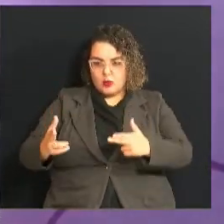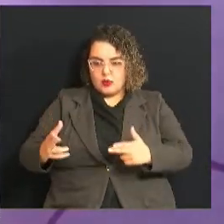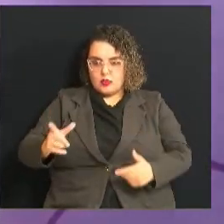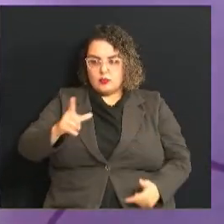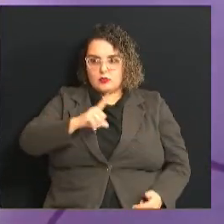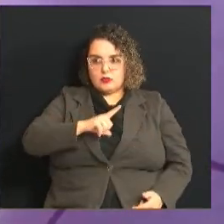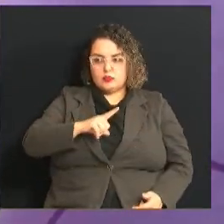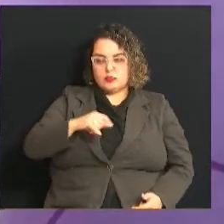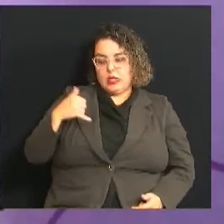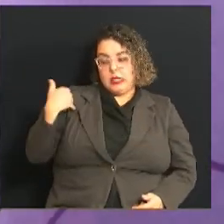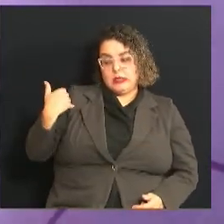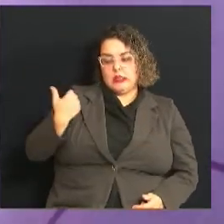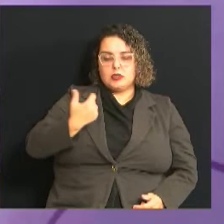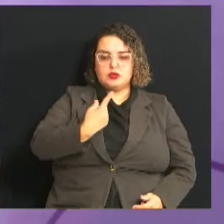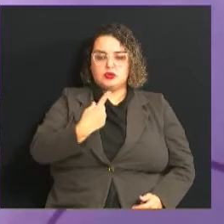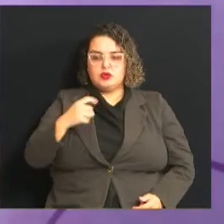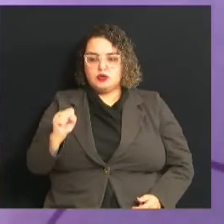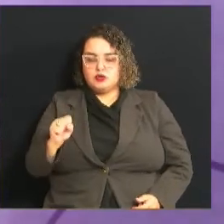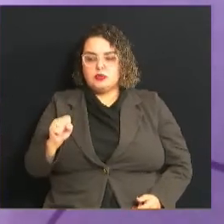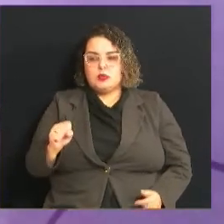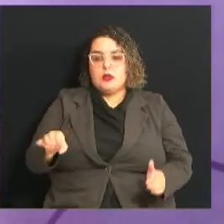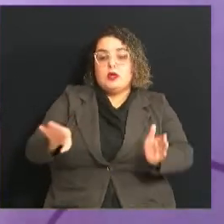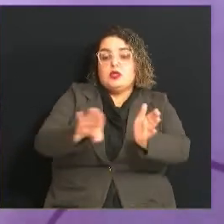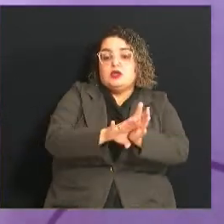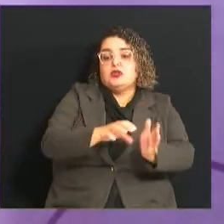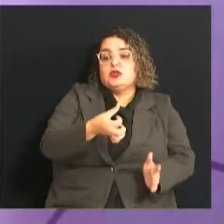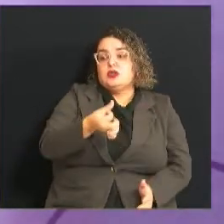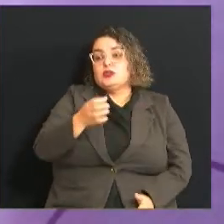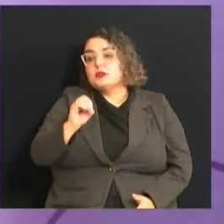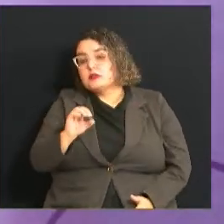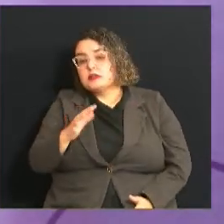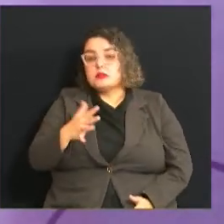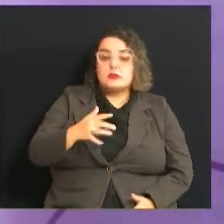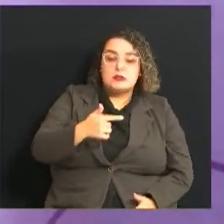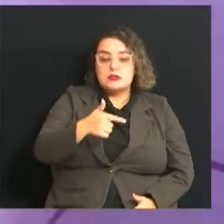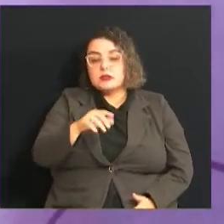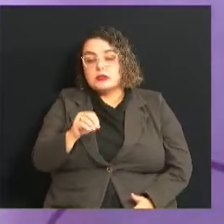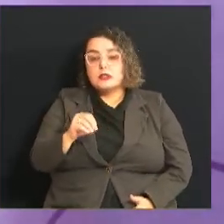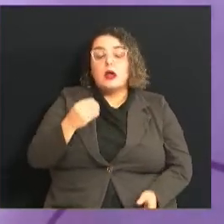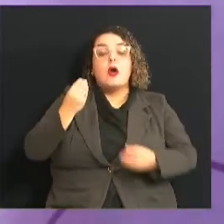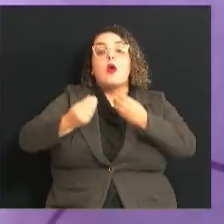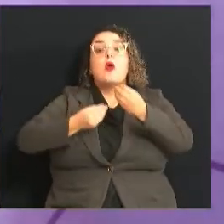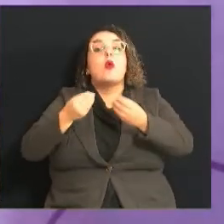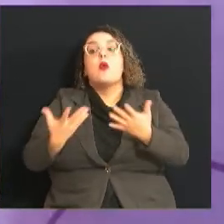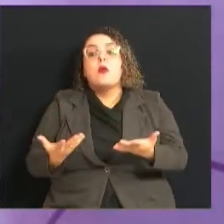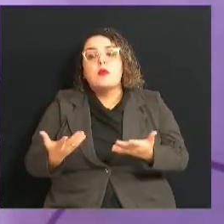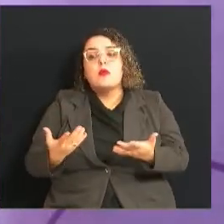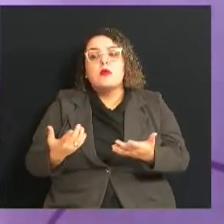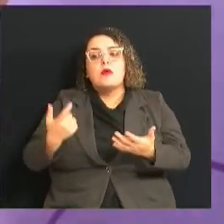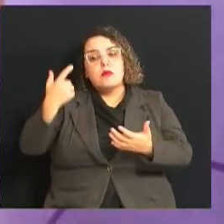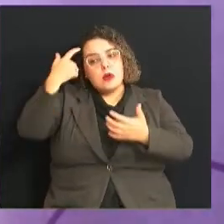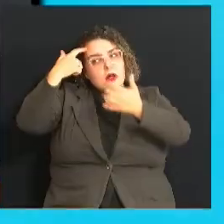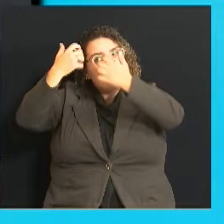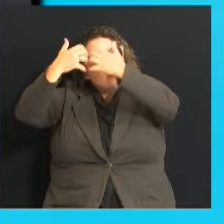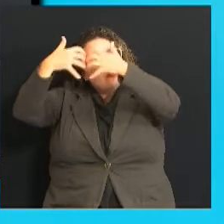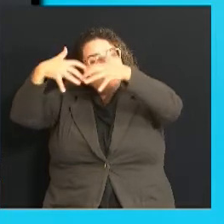18 anos, por exemplo, e quando chega aos 60, 70? Como que é? Também vai envelhecendo ou não? Isso